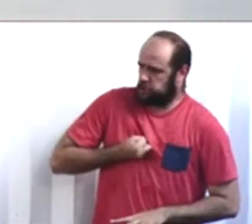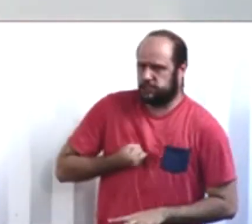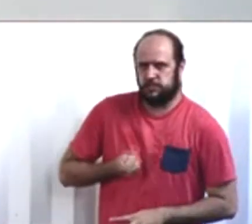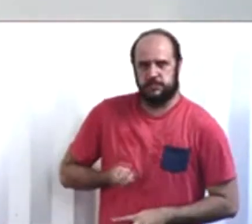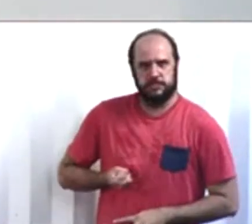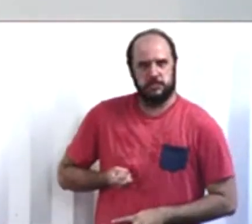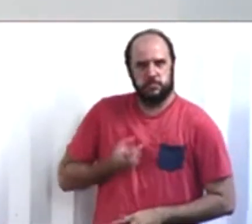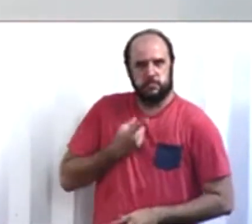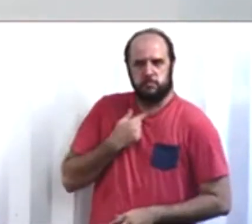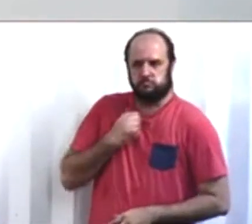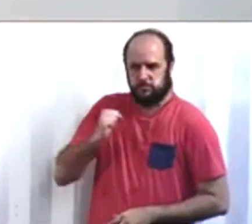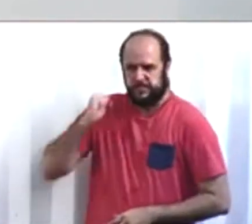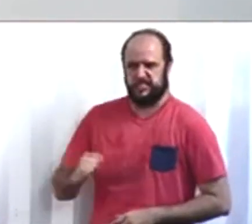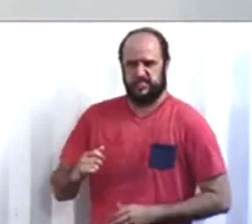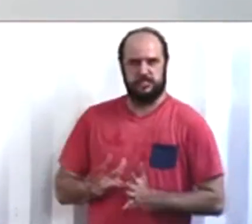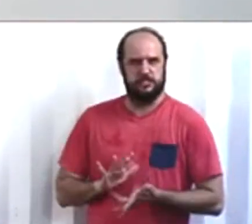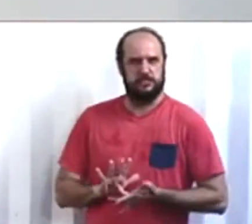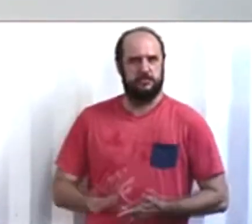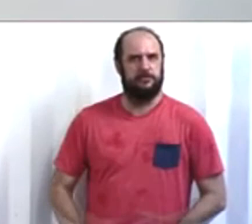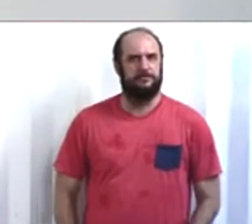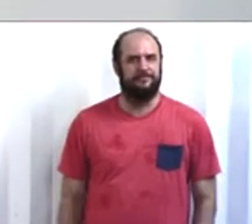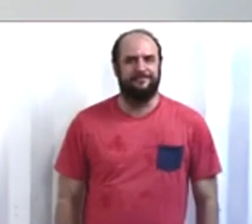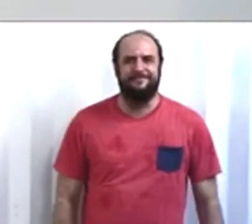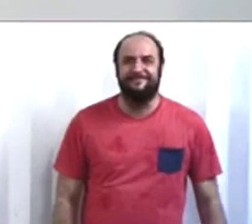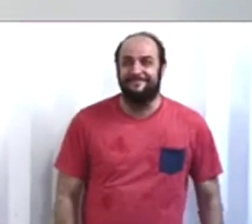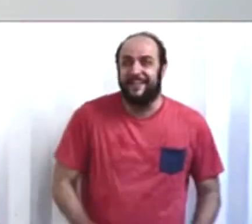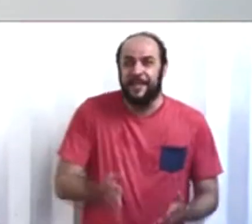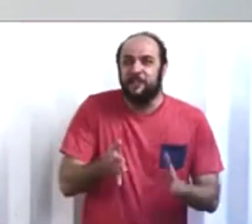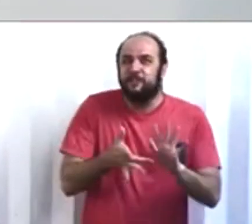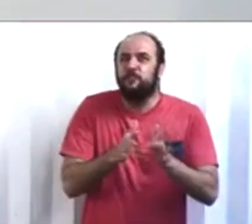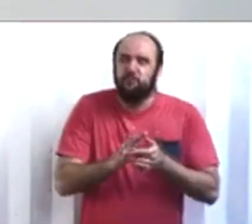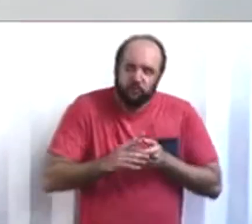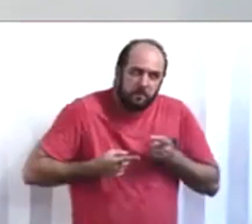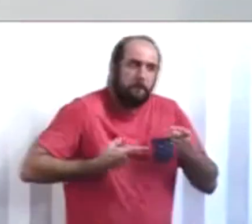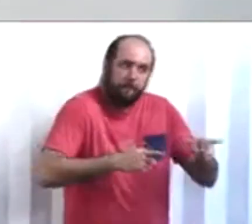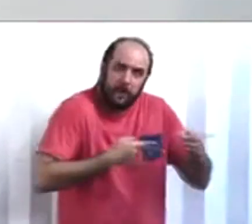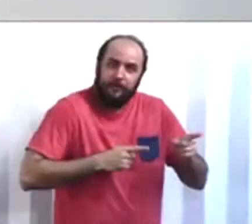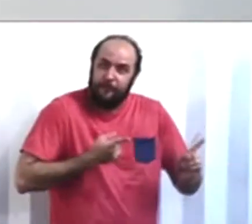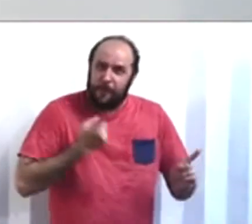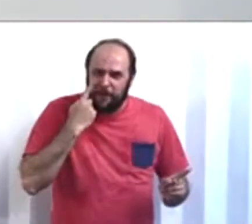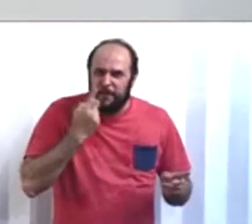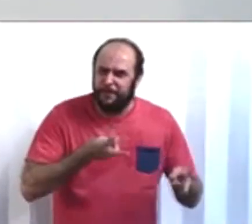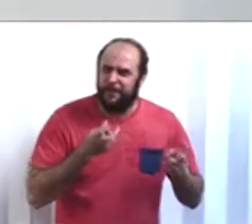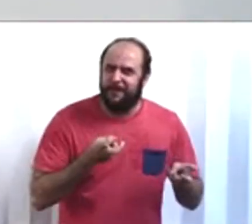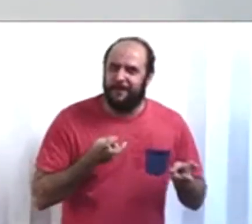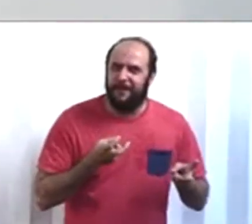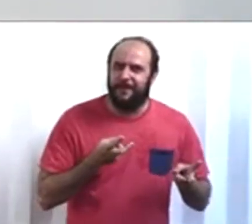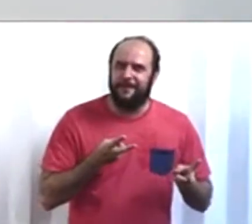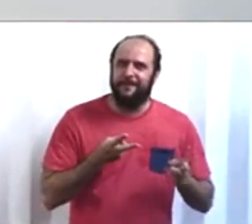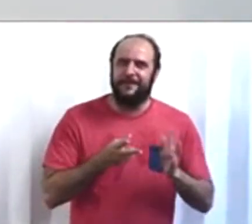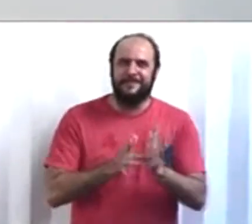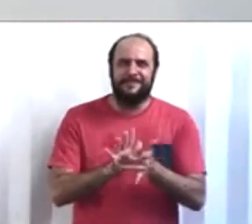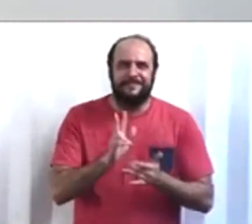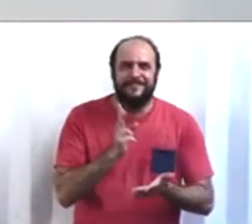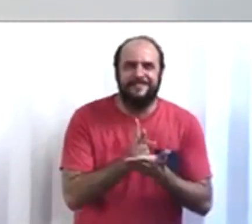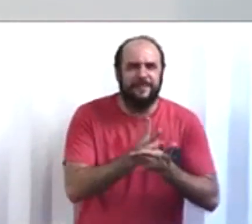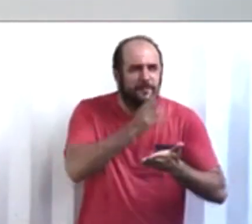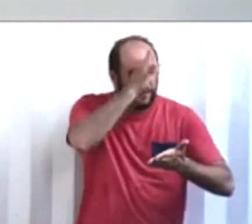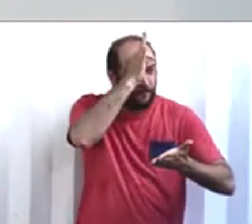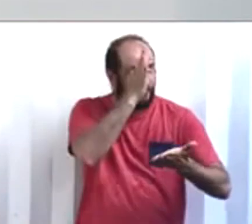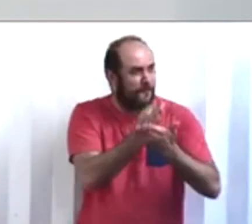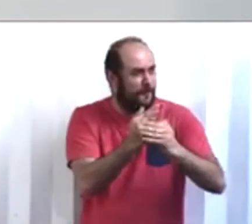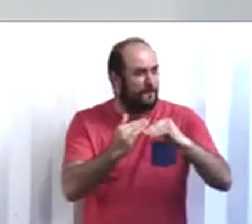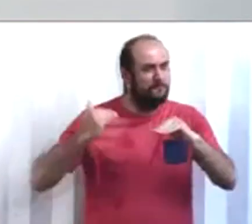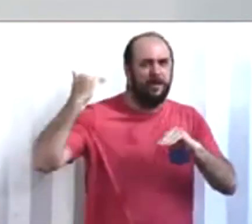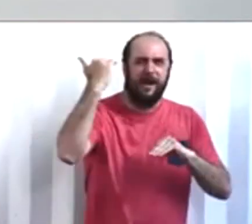Assim é Jesus. Jesus é sempre um confronto. Jesus é sempre um chamado a uma fé